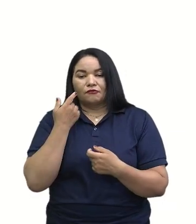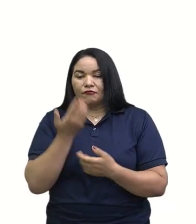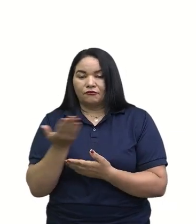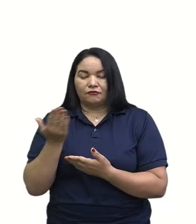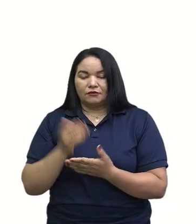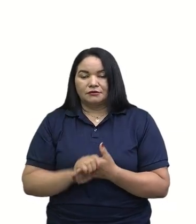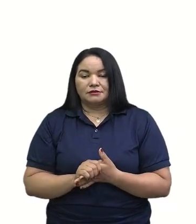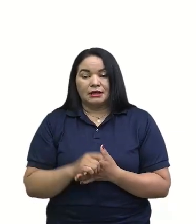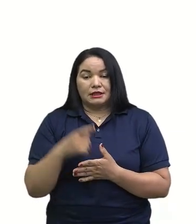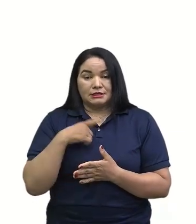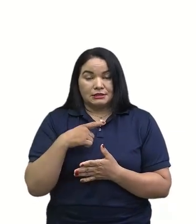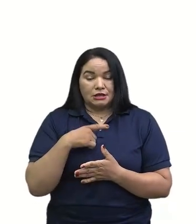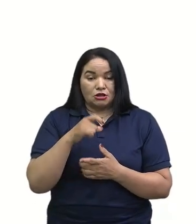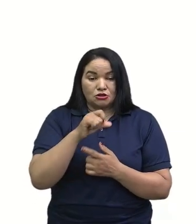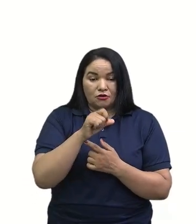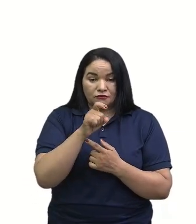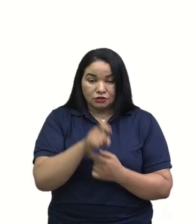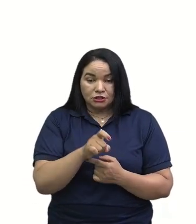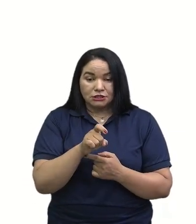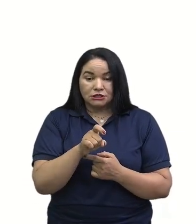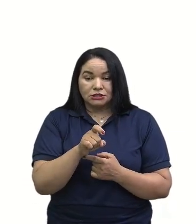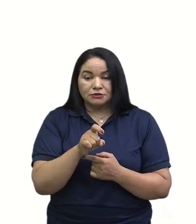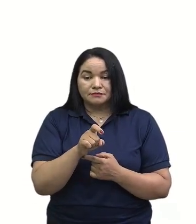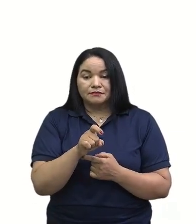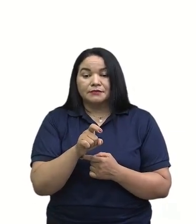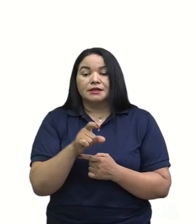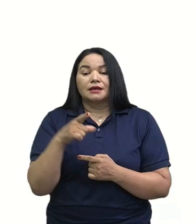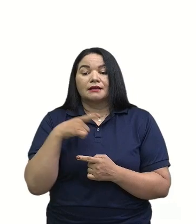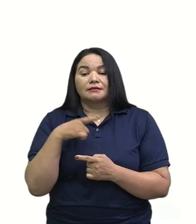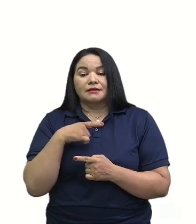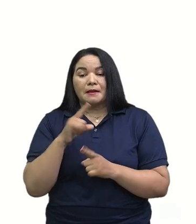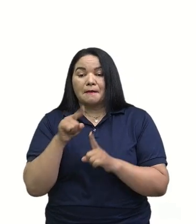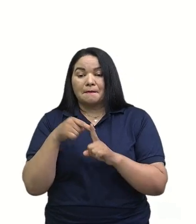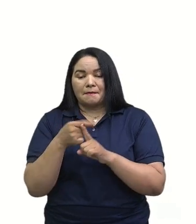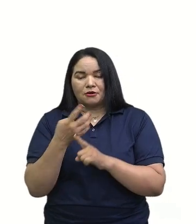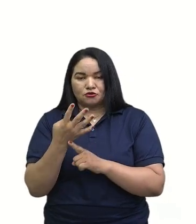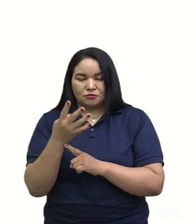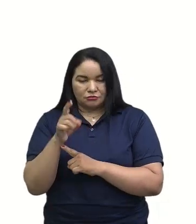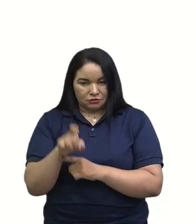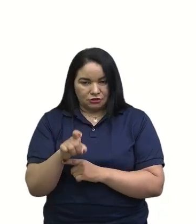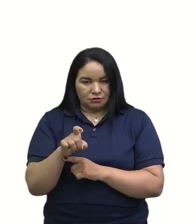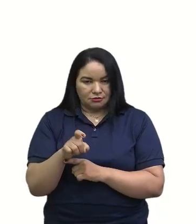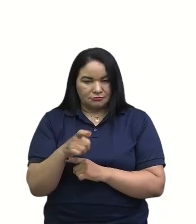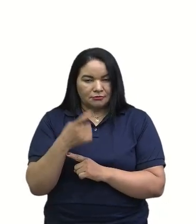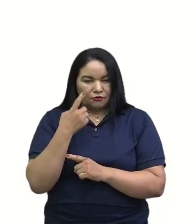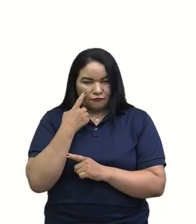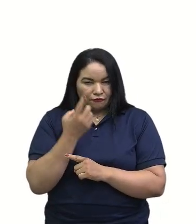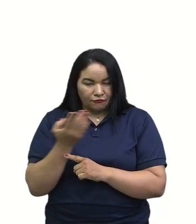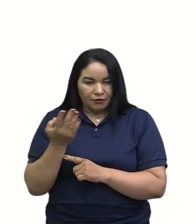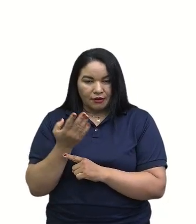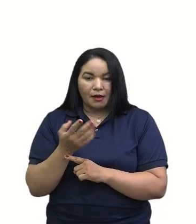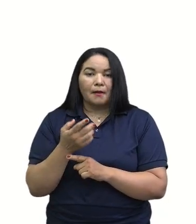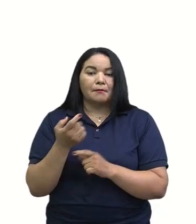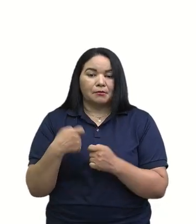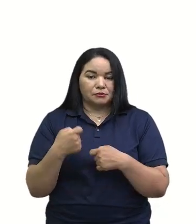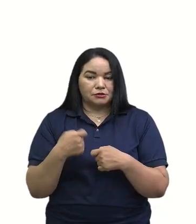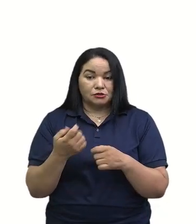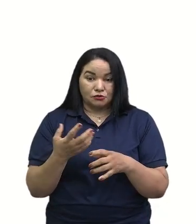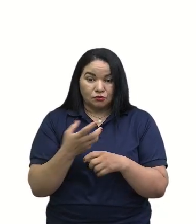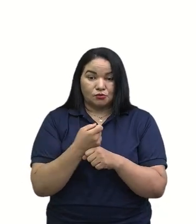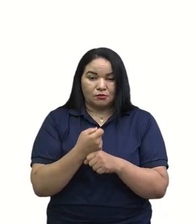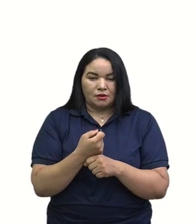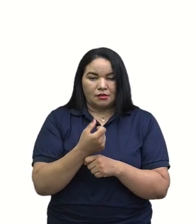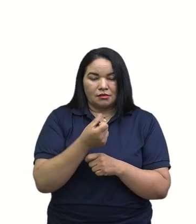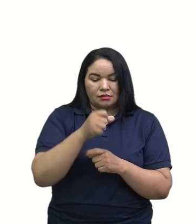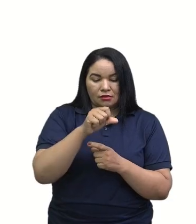porque nós temos aqui, ó, 9x, e aqui nós temos mais 4x. Então, esse cálculo é possível fazer. 9 mais 4 é